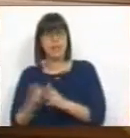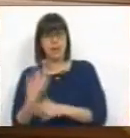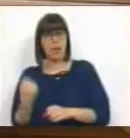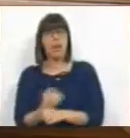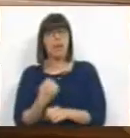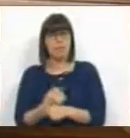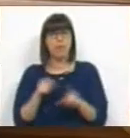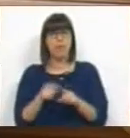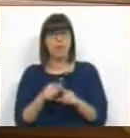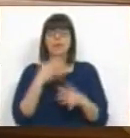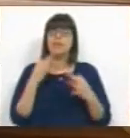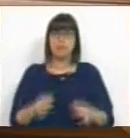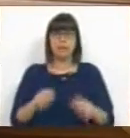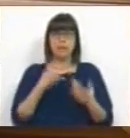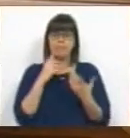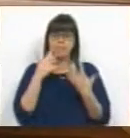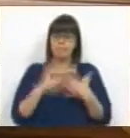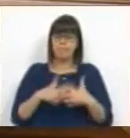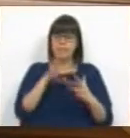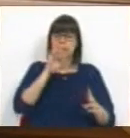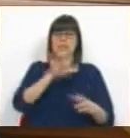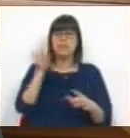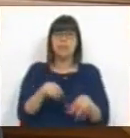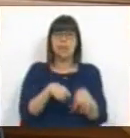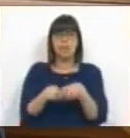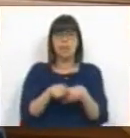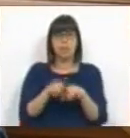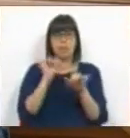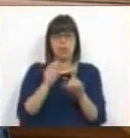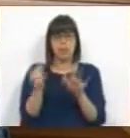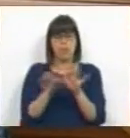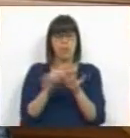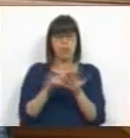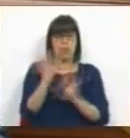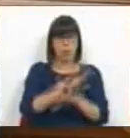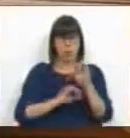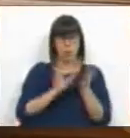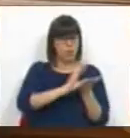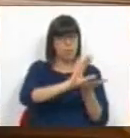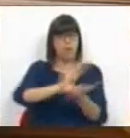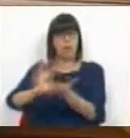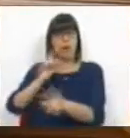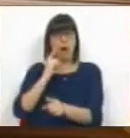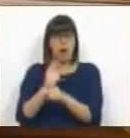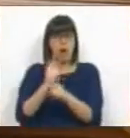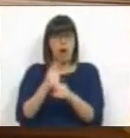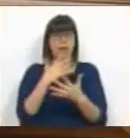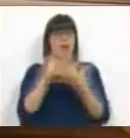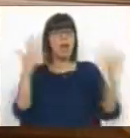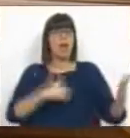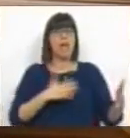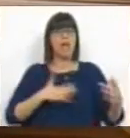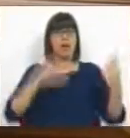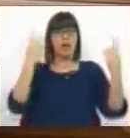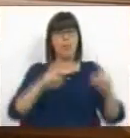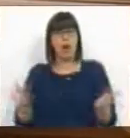emprego ficarão certamente comprometidos se a política de canalização de fundos comunitários continuar a ser feita para as grandes